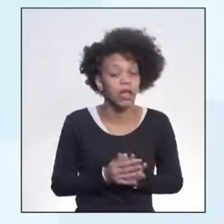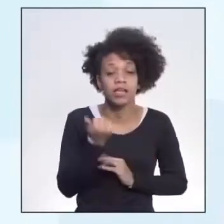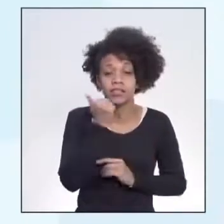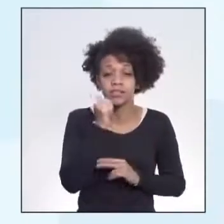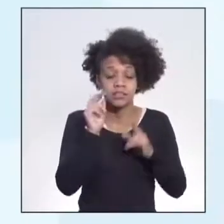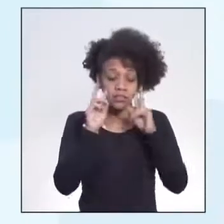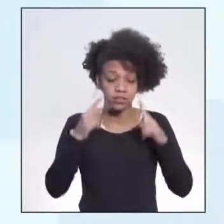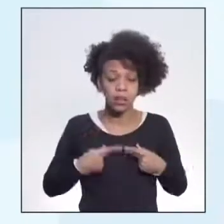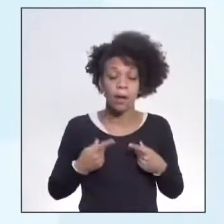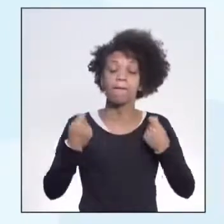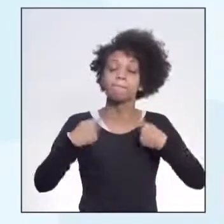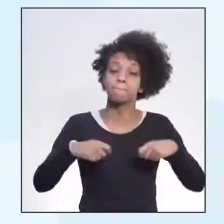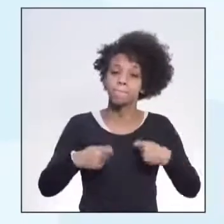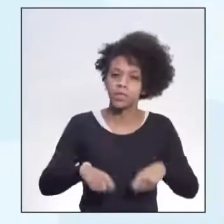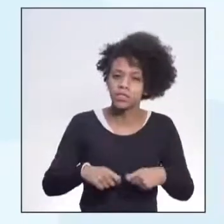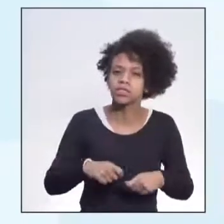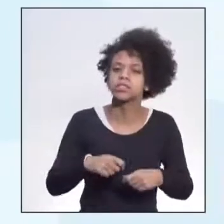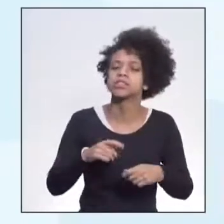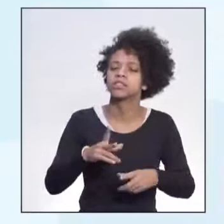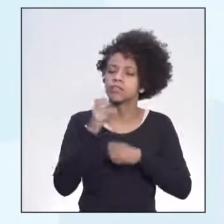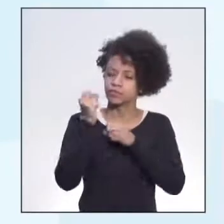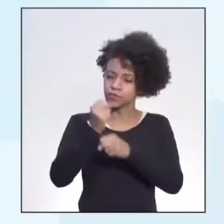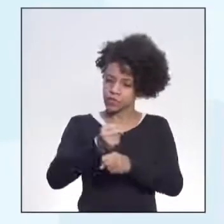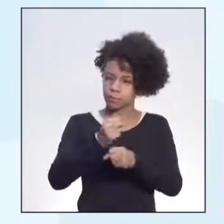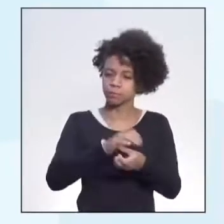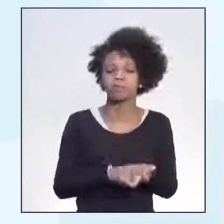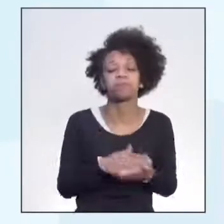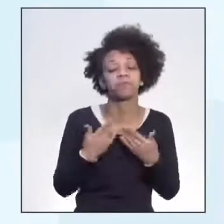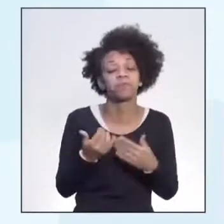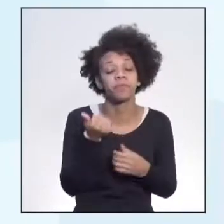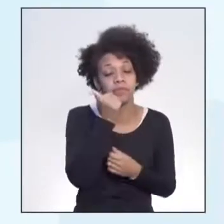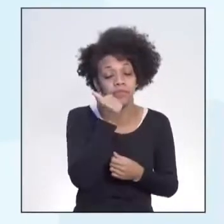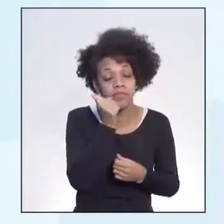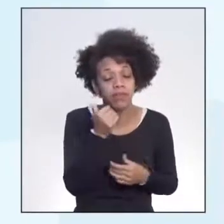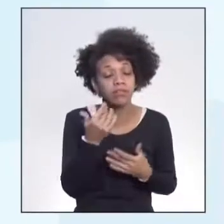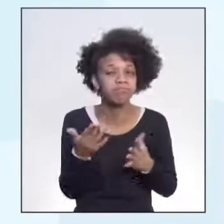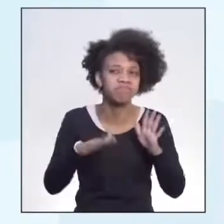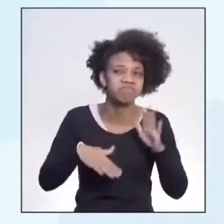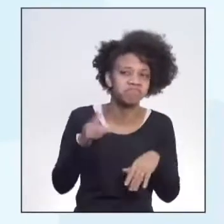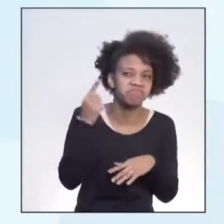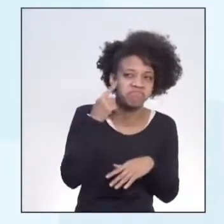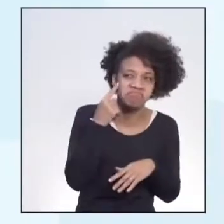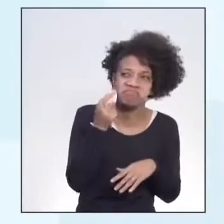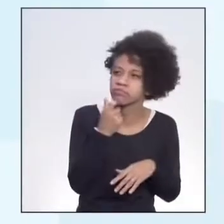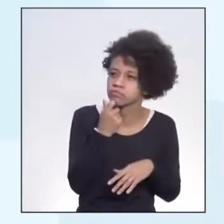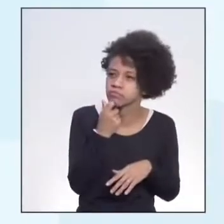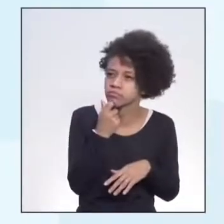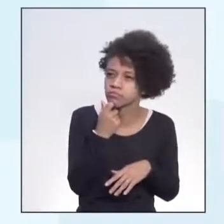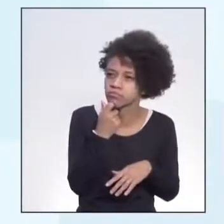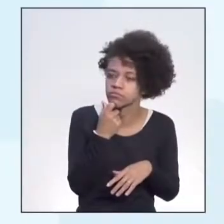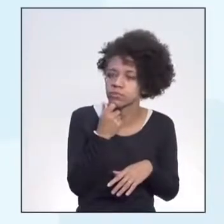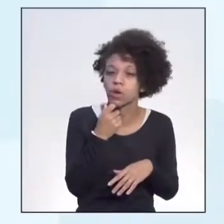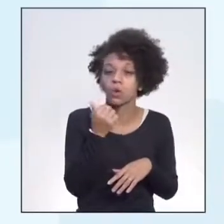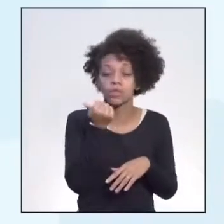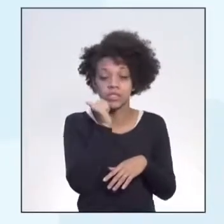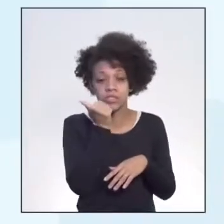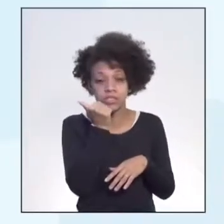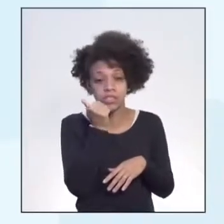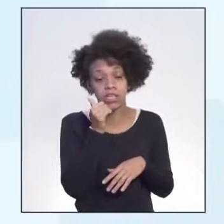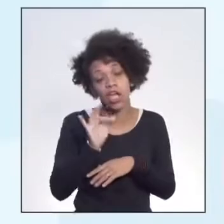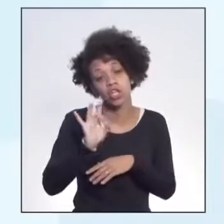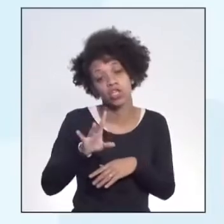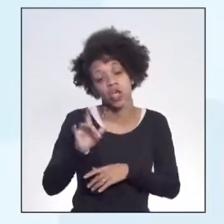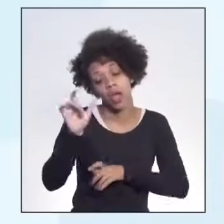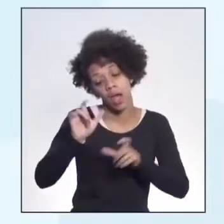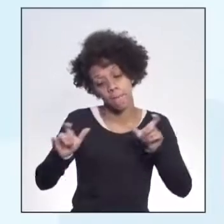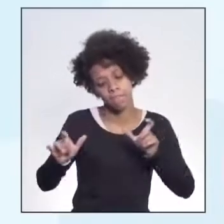a gente precisa ressaltar isso, né, que ciência, muitas vezes a gente pensa que ciência, o cientista é somente a